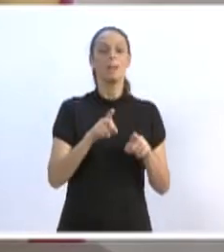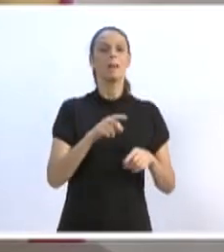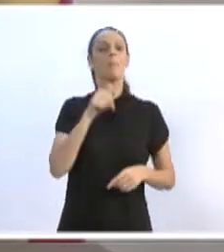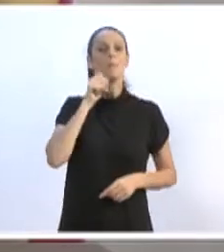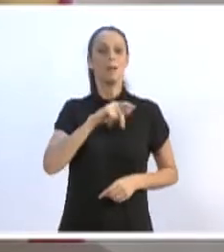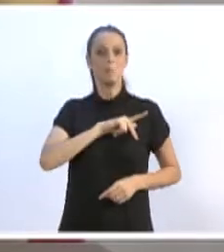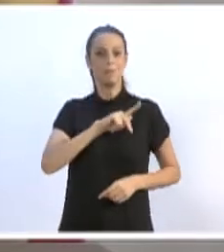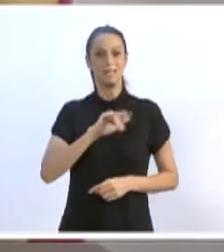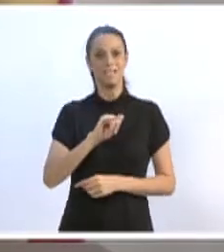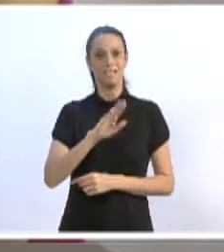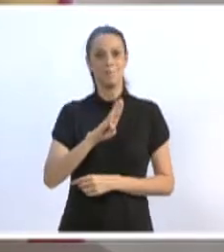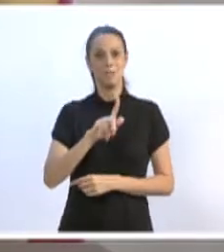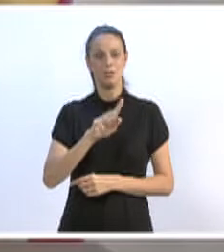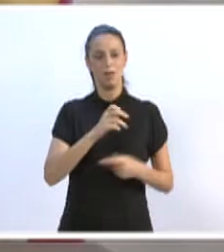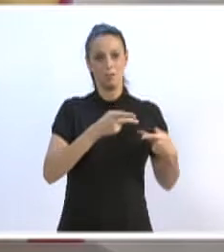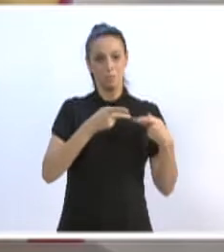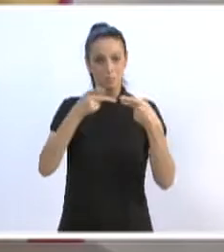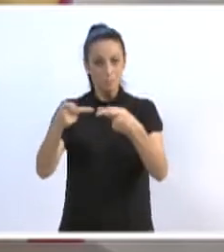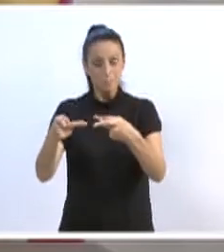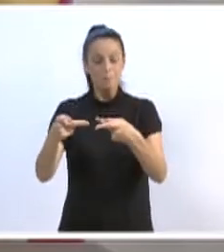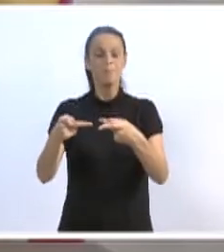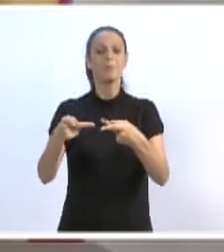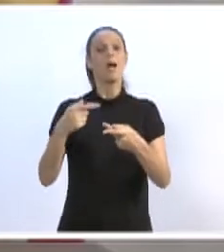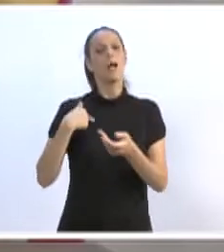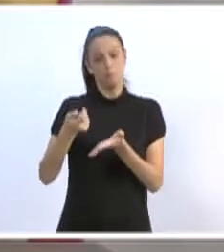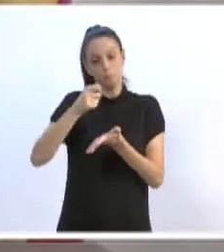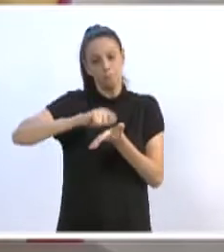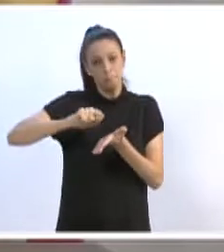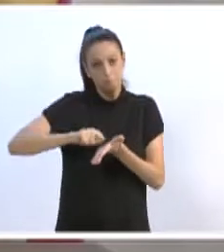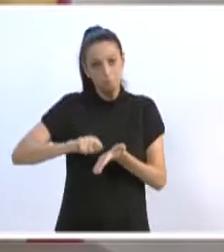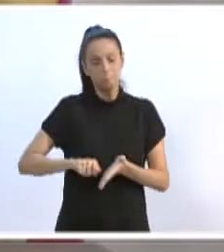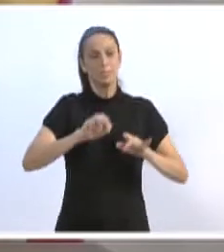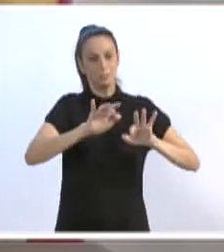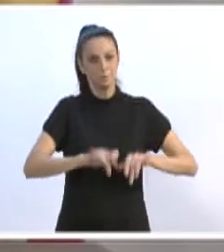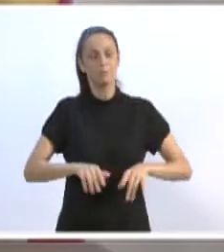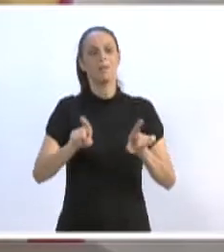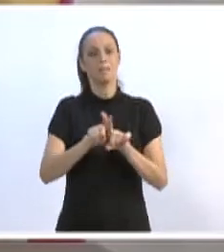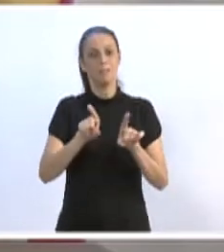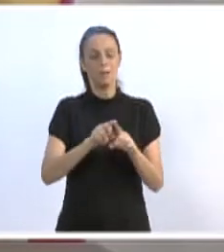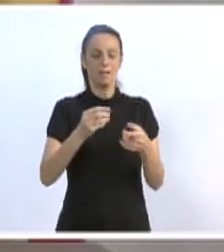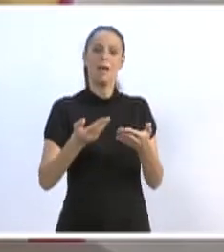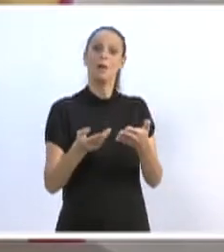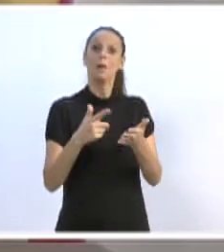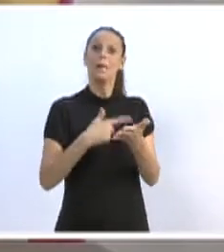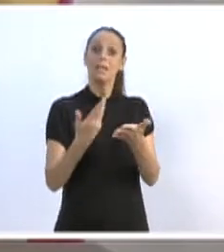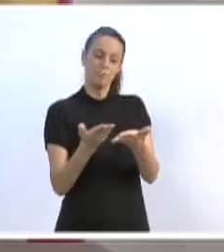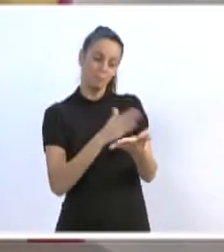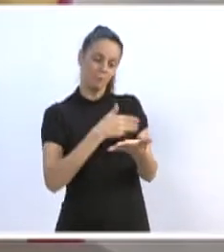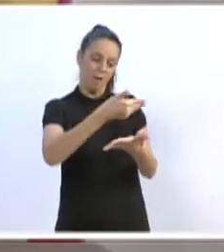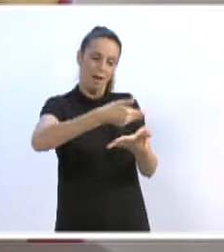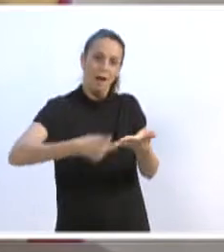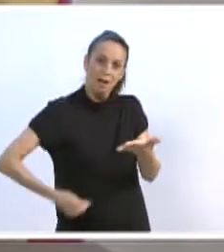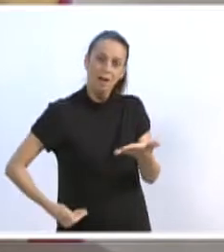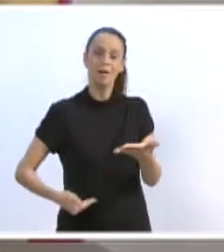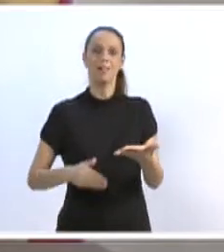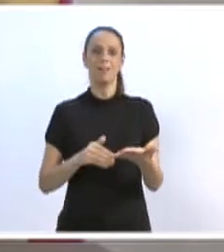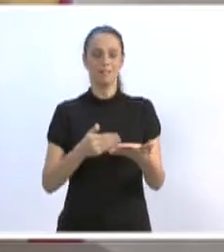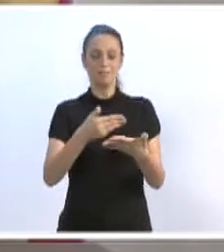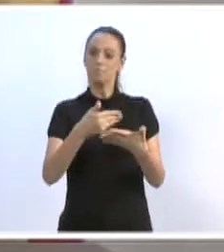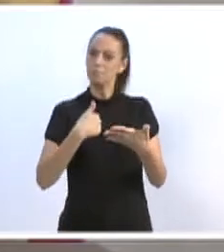relações diplomáticas, tem uma embaixada e tem consulados. Esse livro foi lançado, ela é uma edição bilíngue, e eu fui